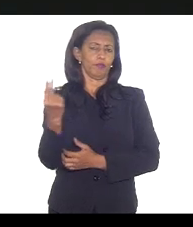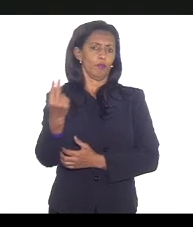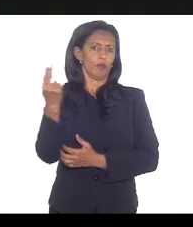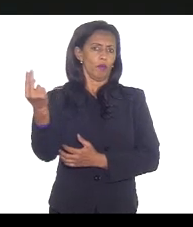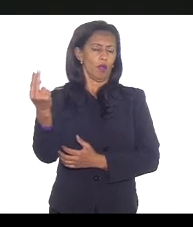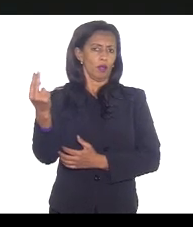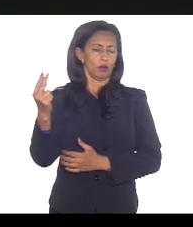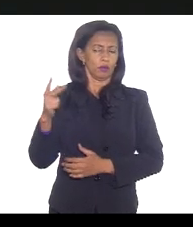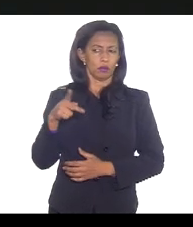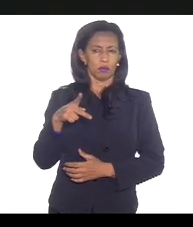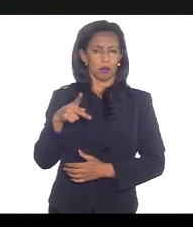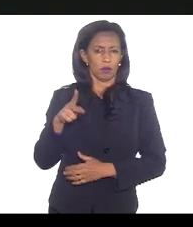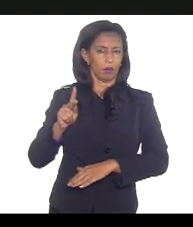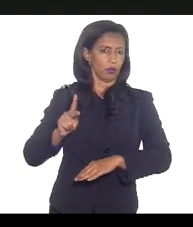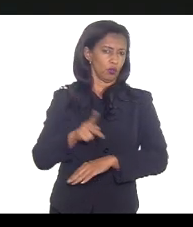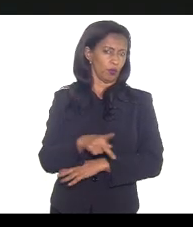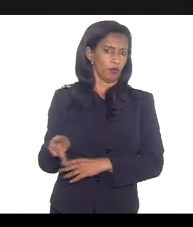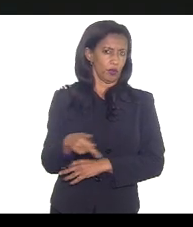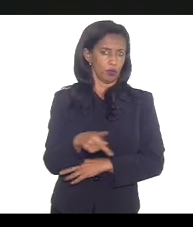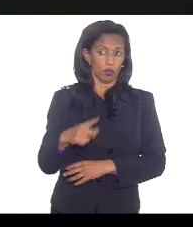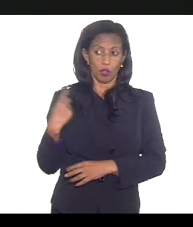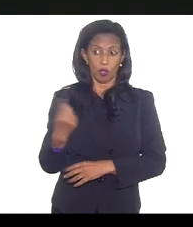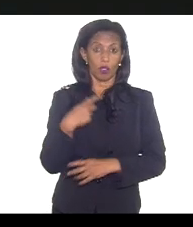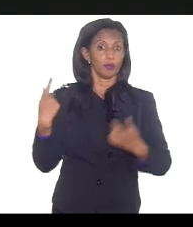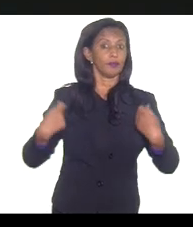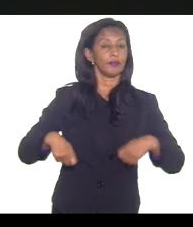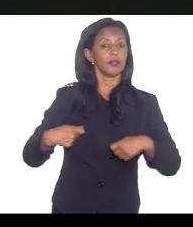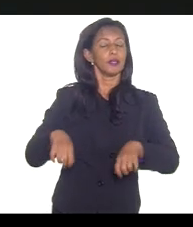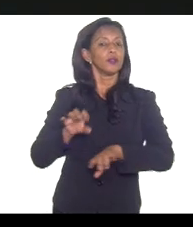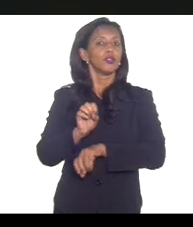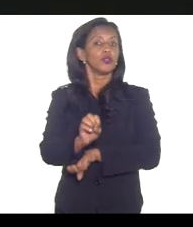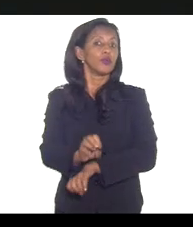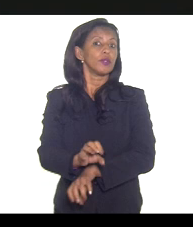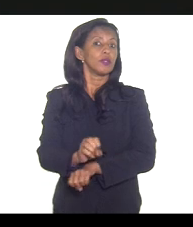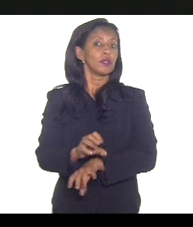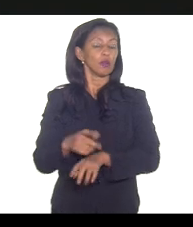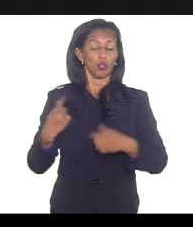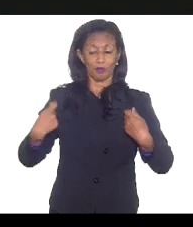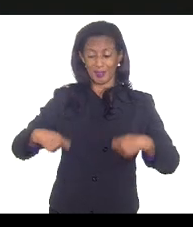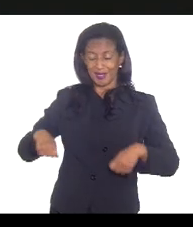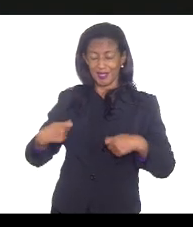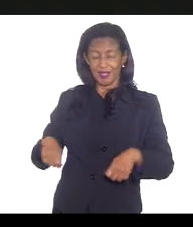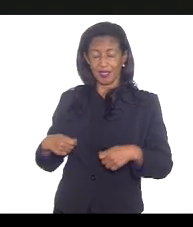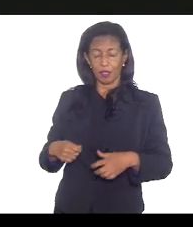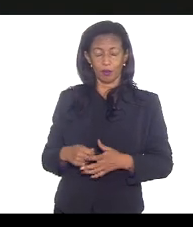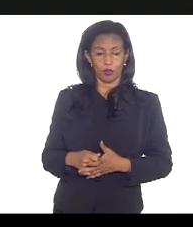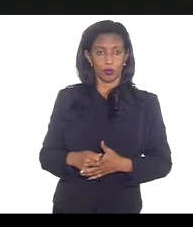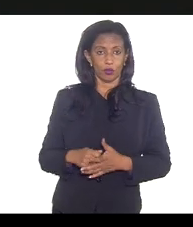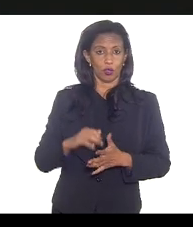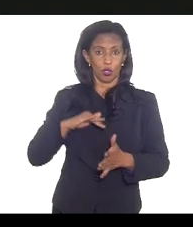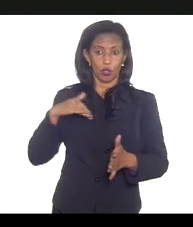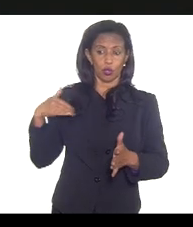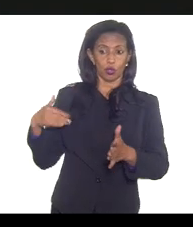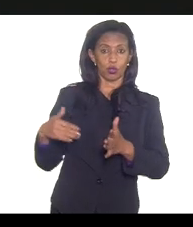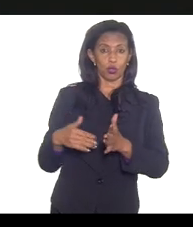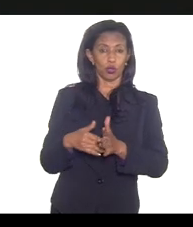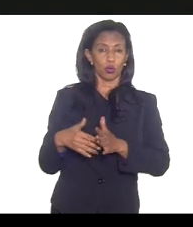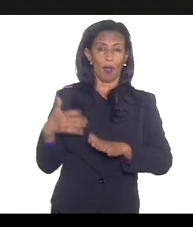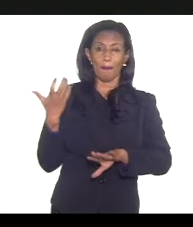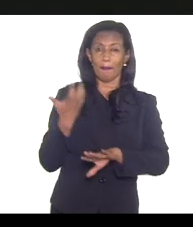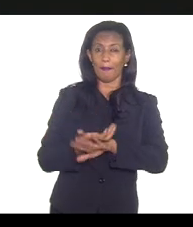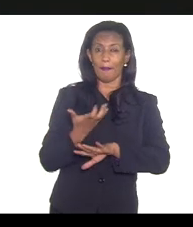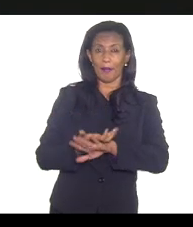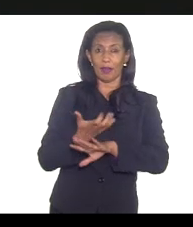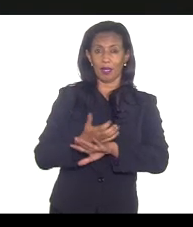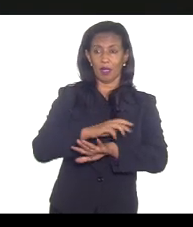dos professores, né? Nós precisamos de um ensino, nós precisamos não de todas as matérias com